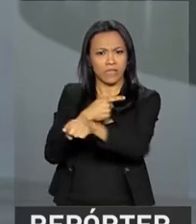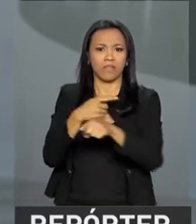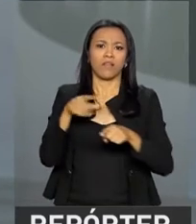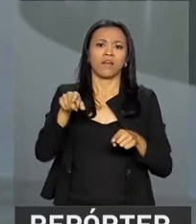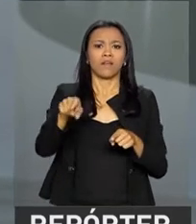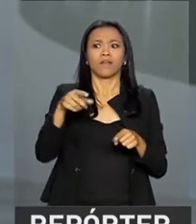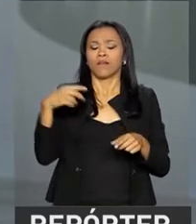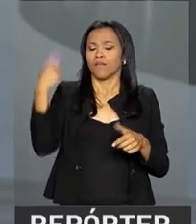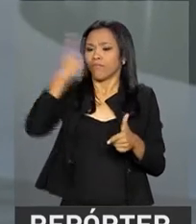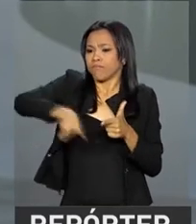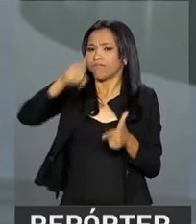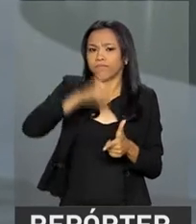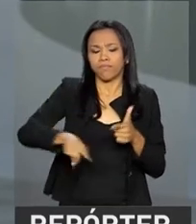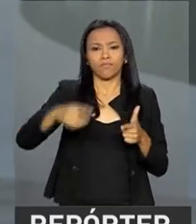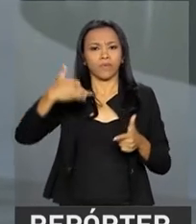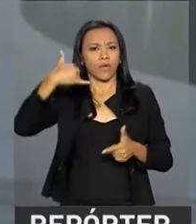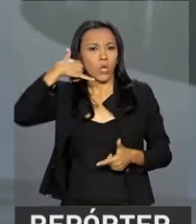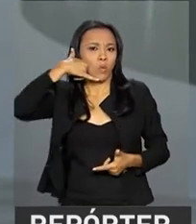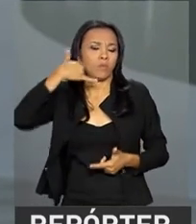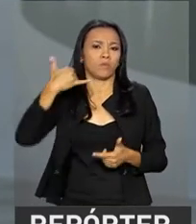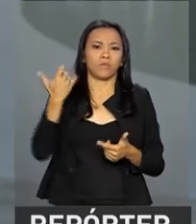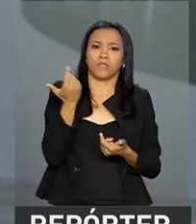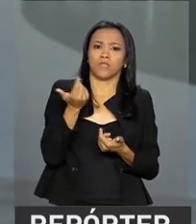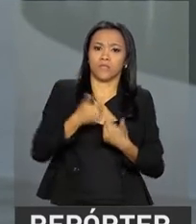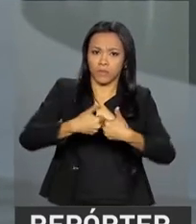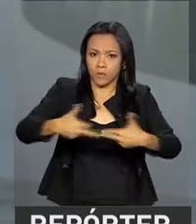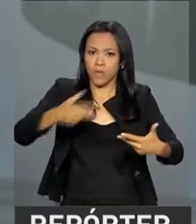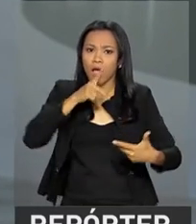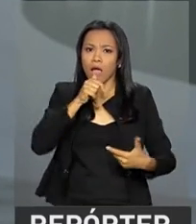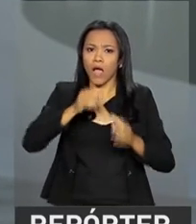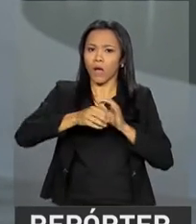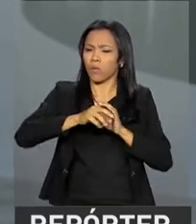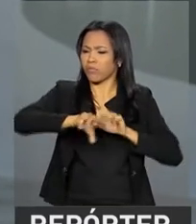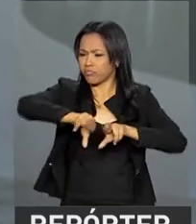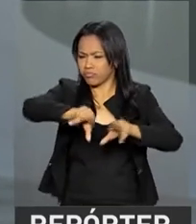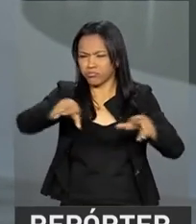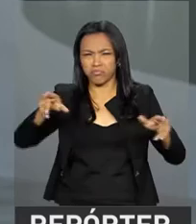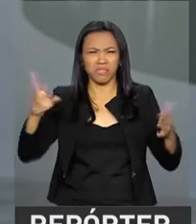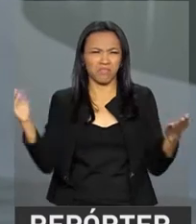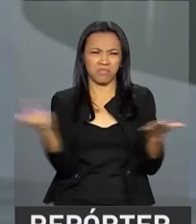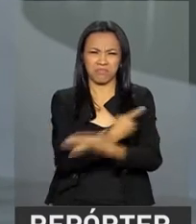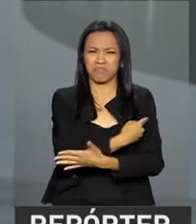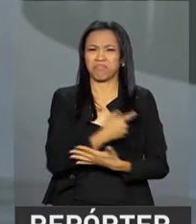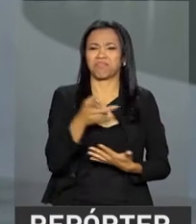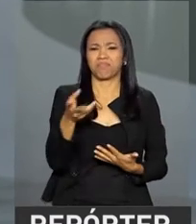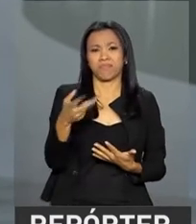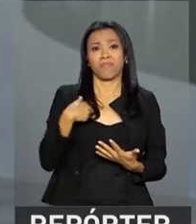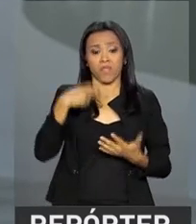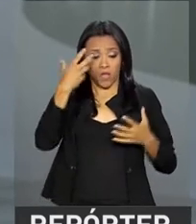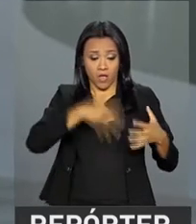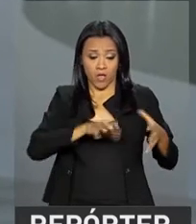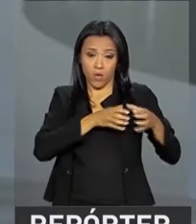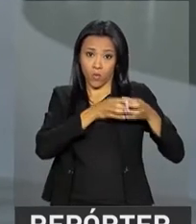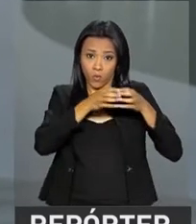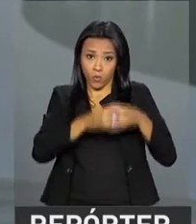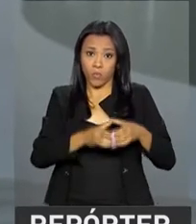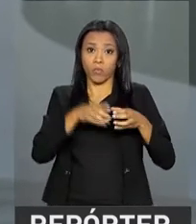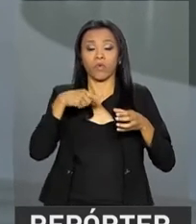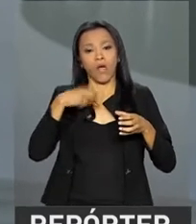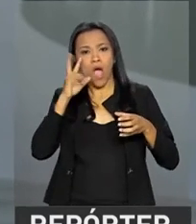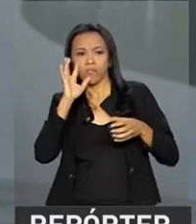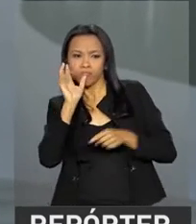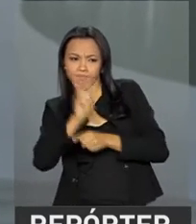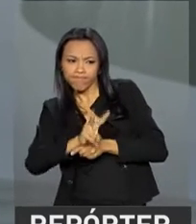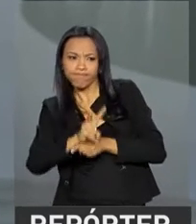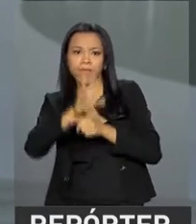de transportes, de comunicações e de abastecimento. A nossa reportagem, a nossa equipe, a equipe da TV NBR, acompanhou a chegada desse